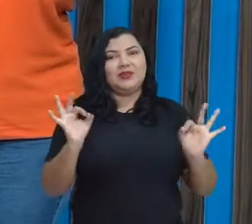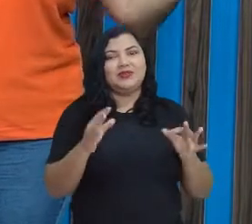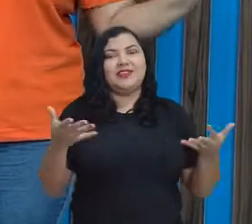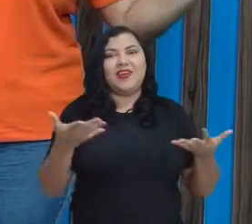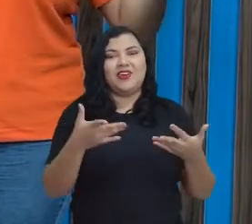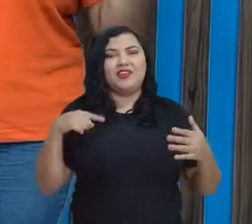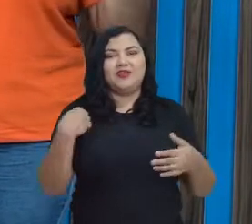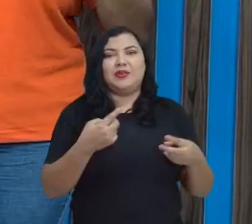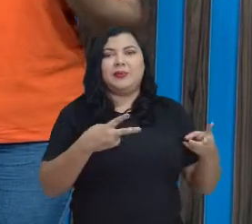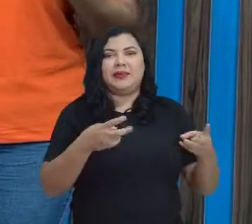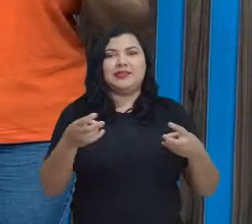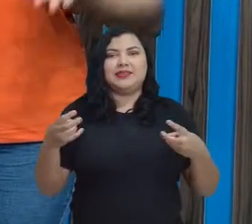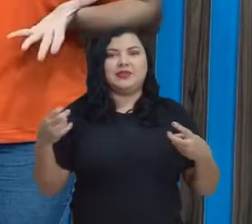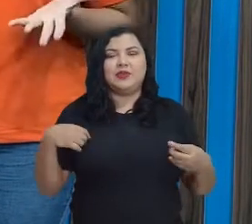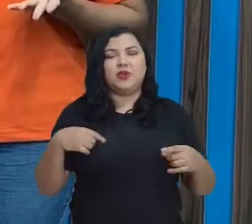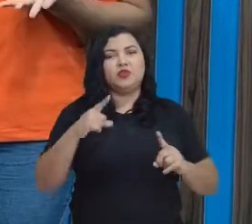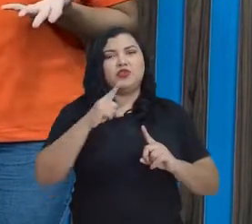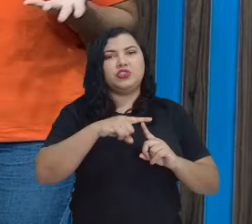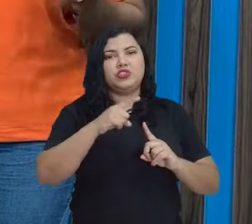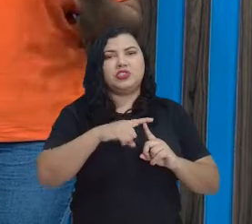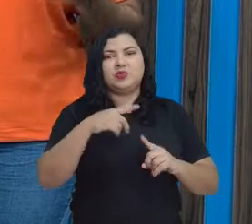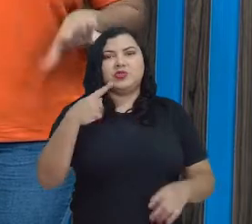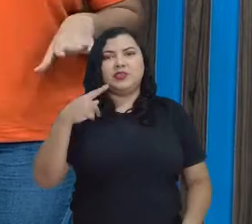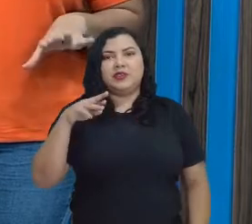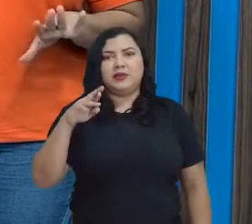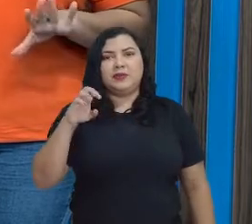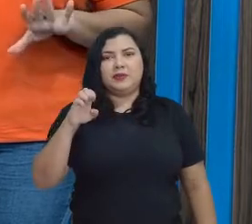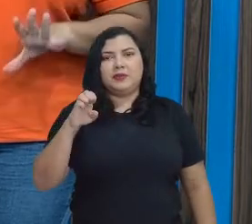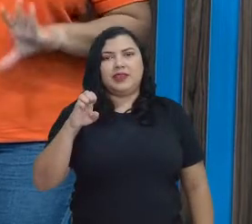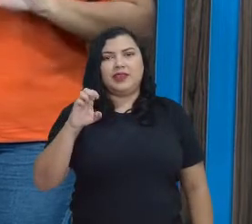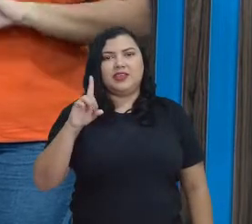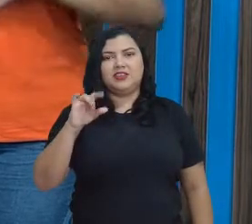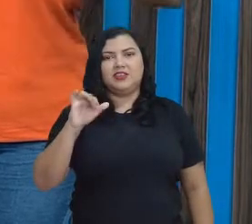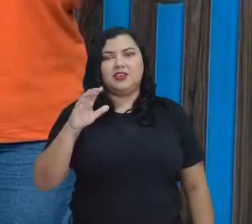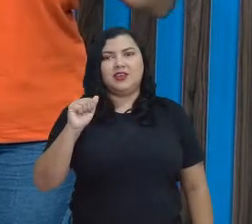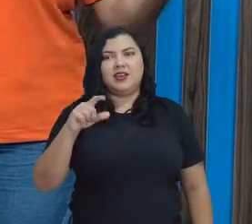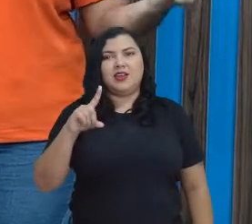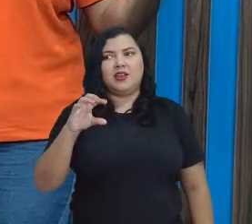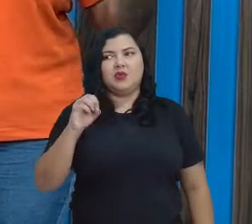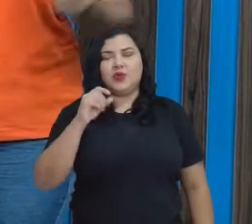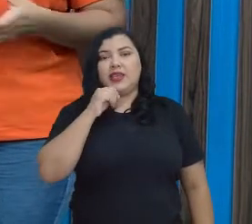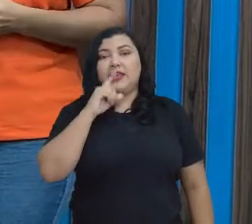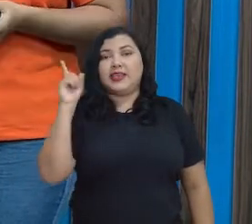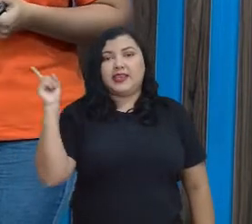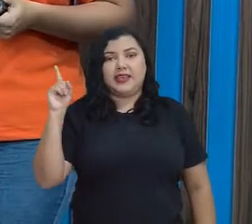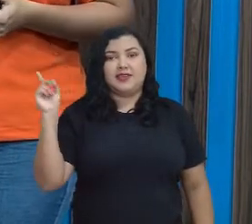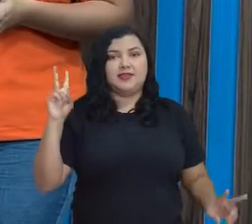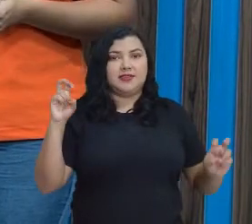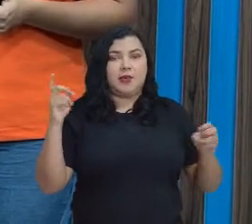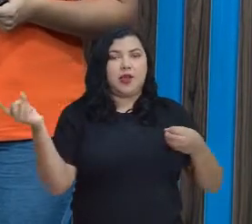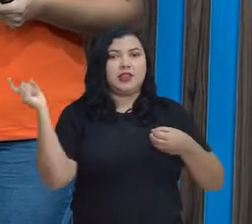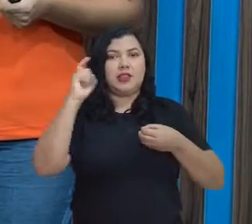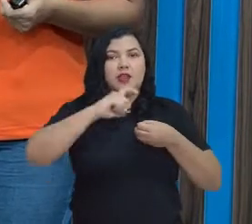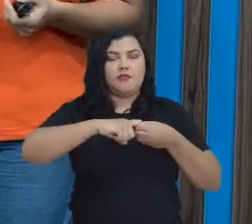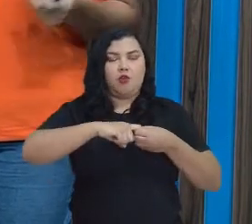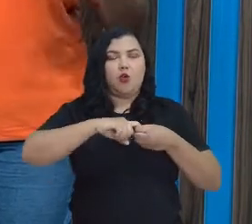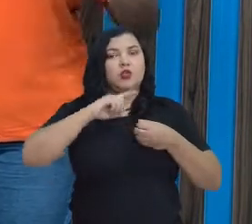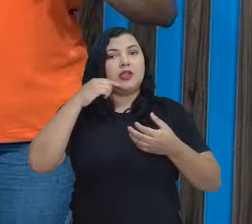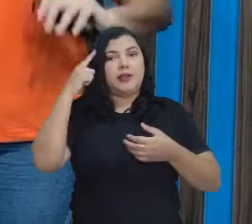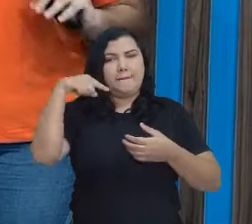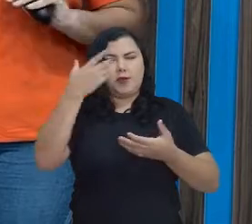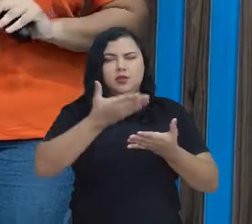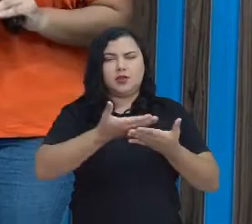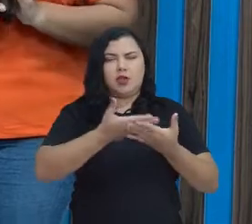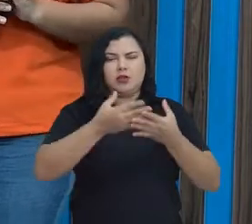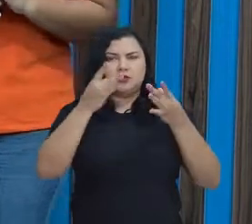vai ver um pouquinho dos tipos de predicado. Tá? E esse tópico eu juro que a gente retoma na próxima aula. E aí,